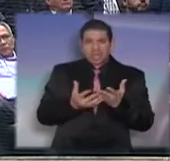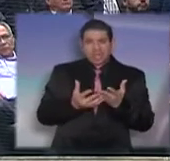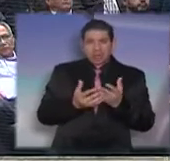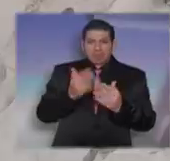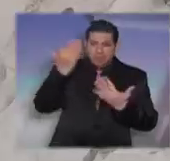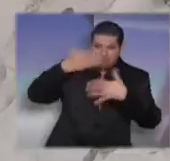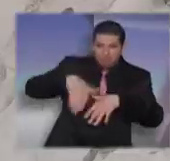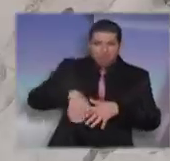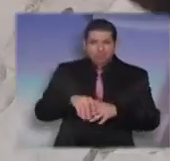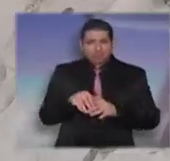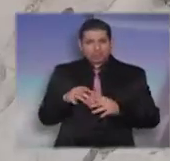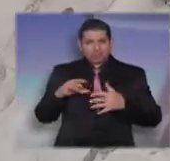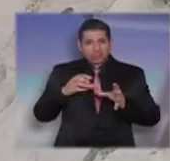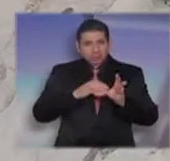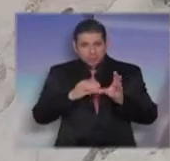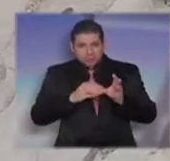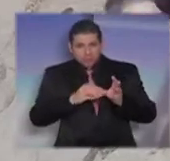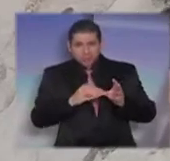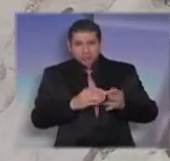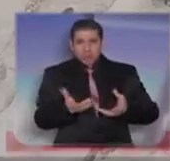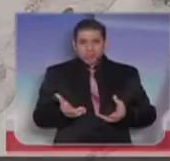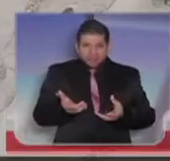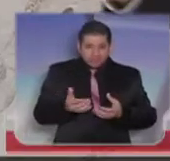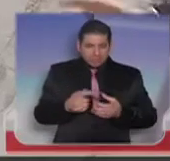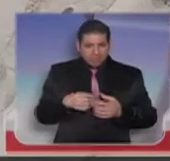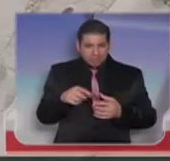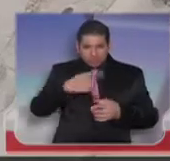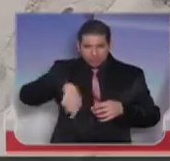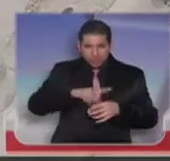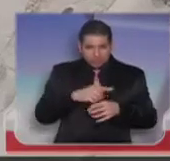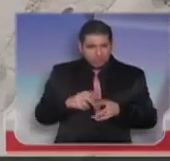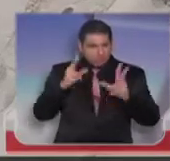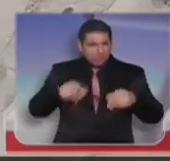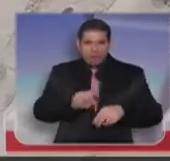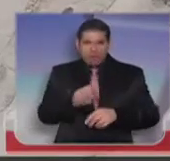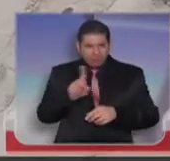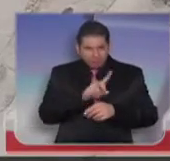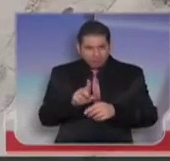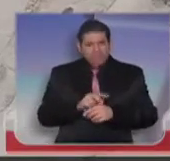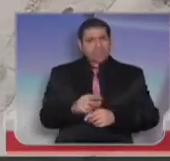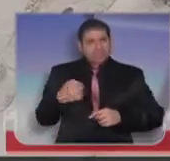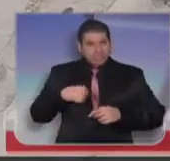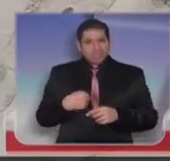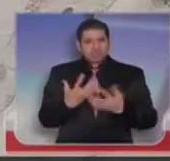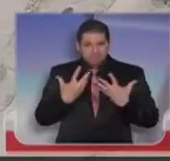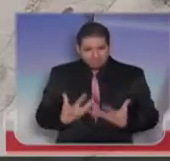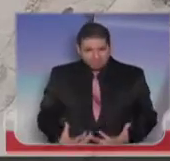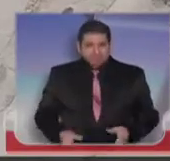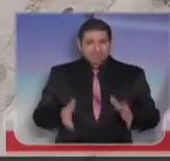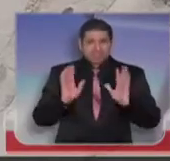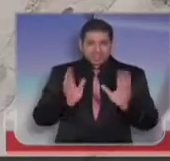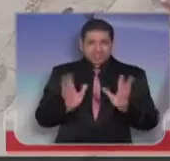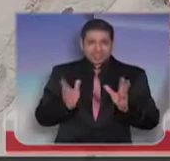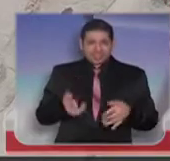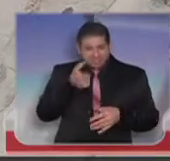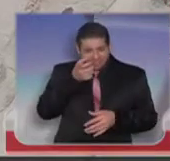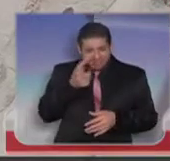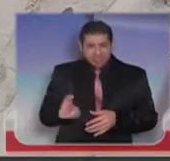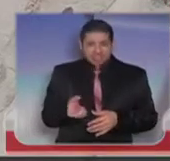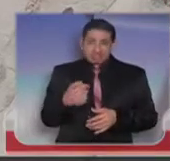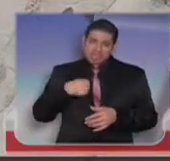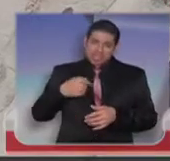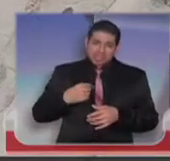nosso funcionalismo. Porque nem dá aumento para vocês, nem para a base, nem para ninguém, é o que vai acontecer. E eu estou cansado disso. Eu fico muito à